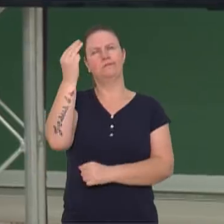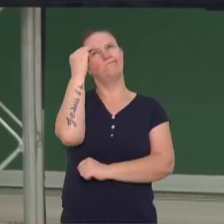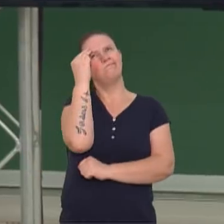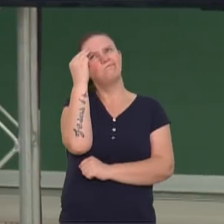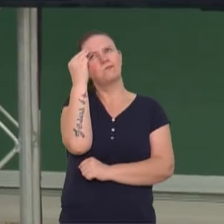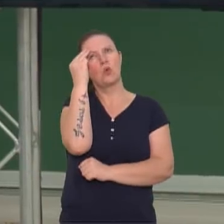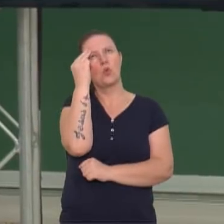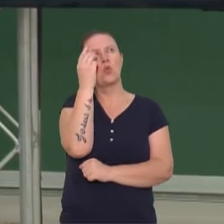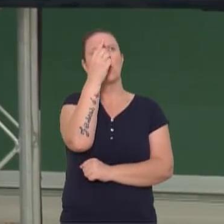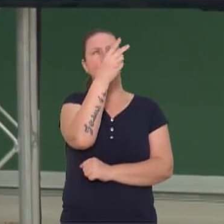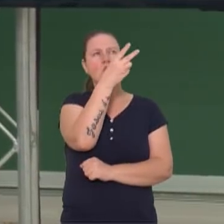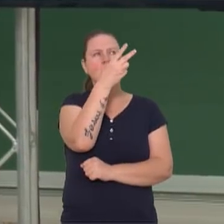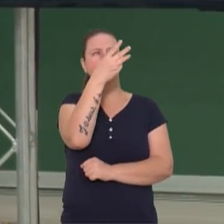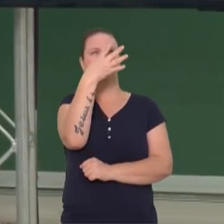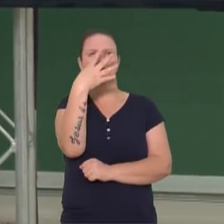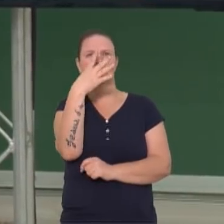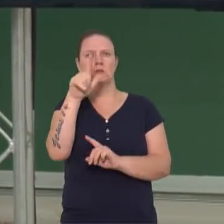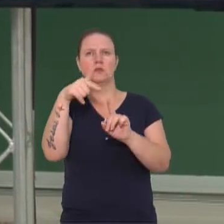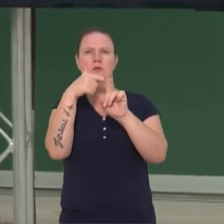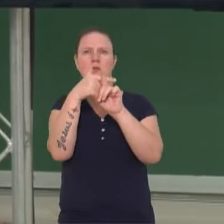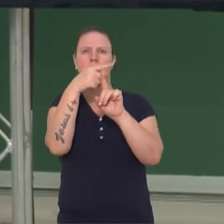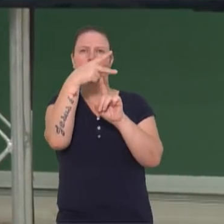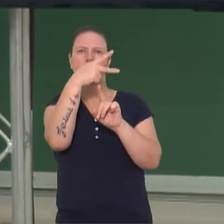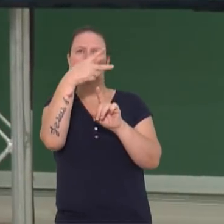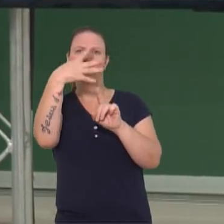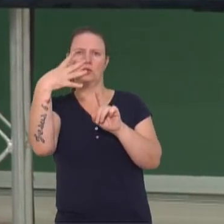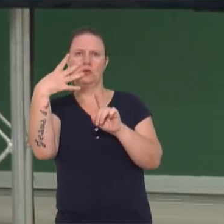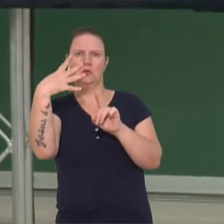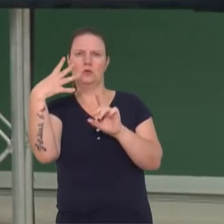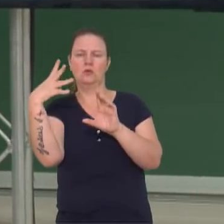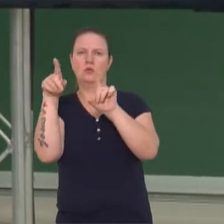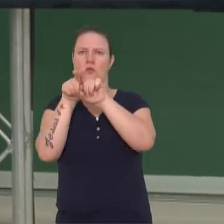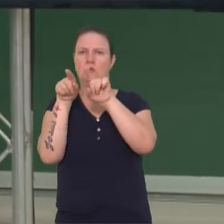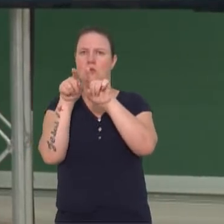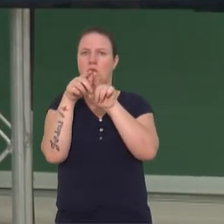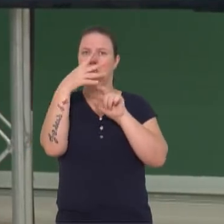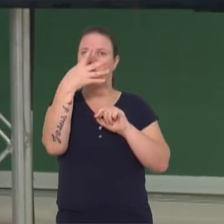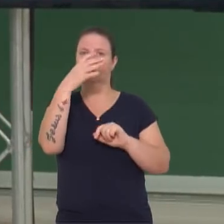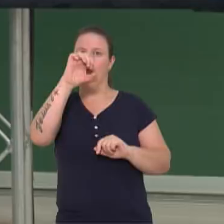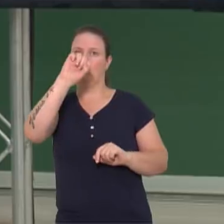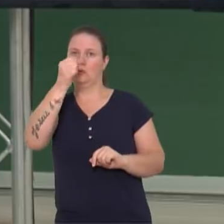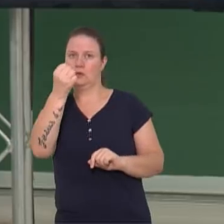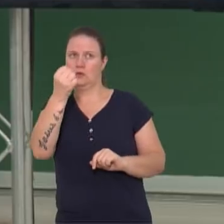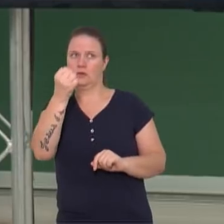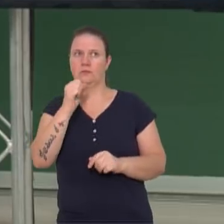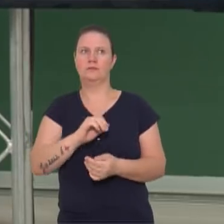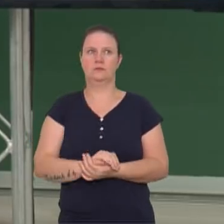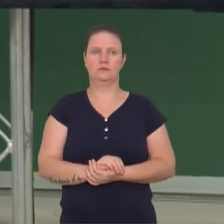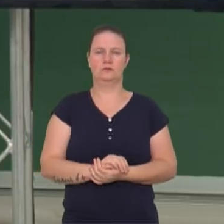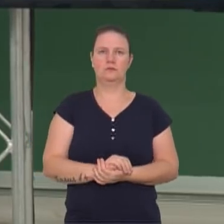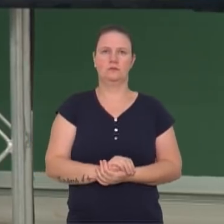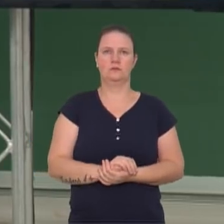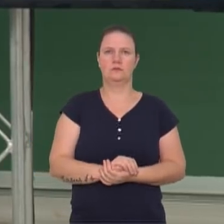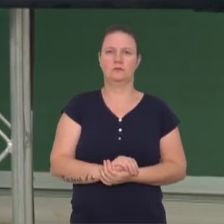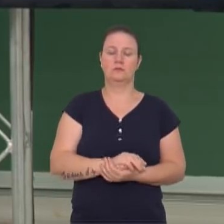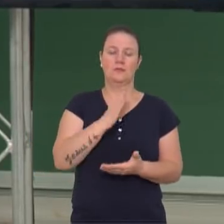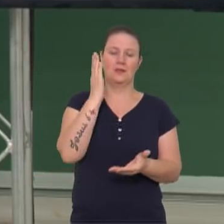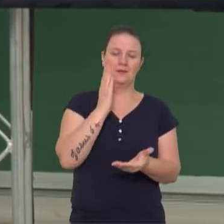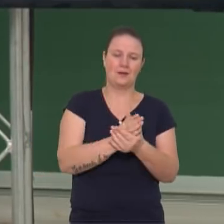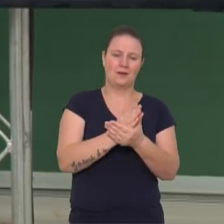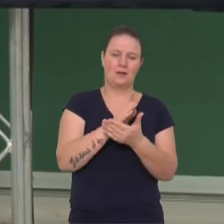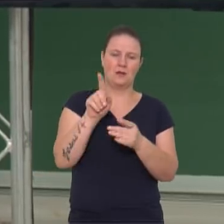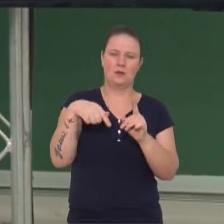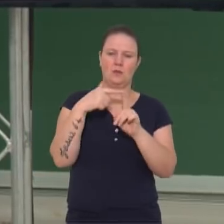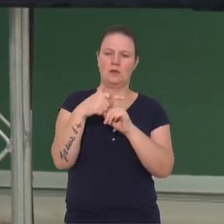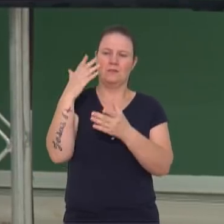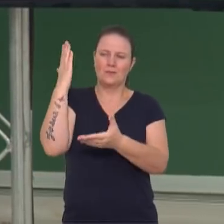lá, 24 com mais 24, 48. Metade mais metade não dá 1?